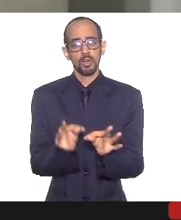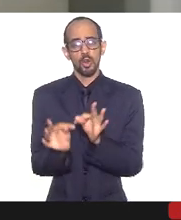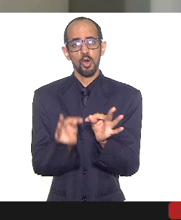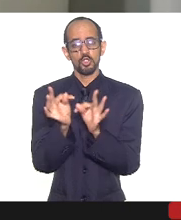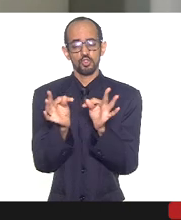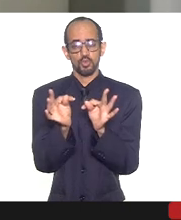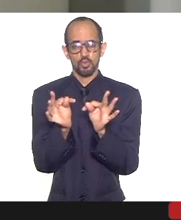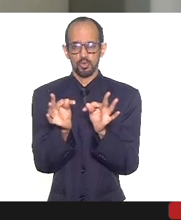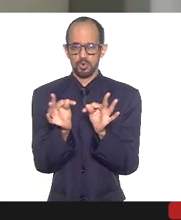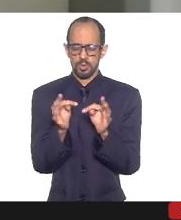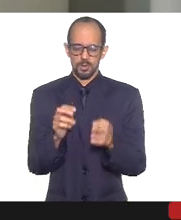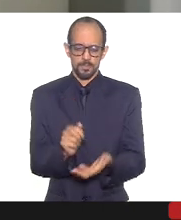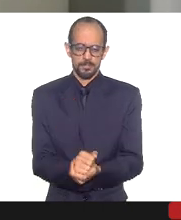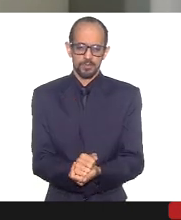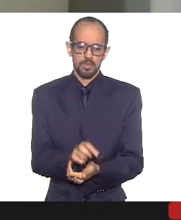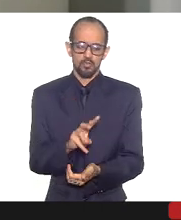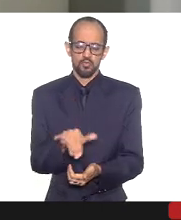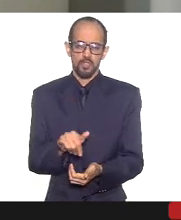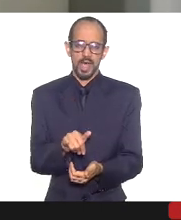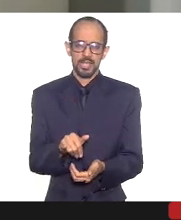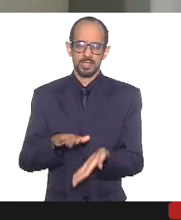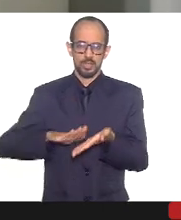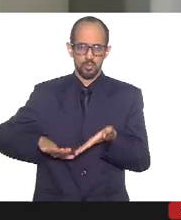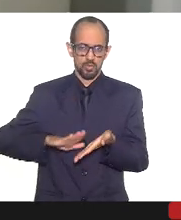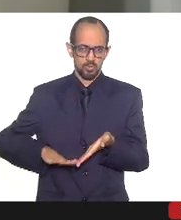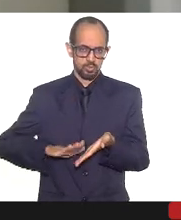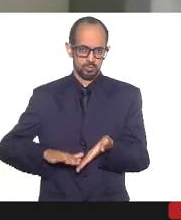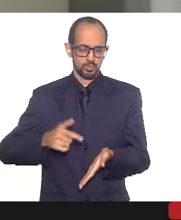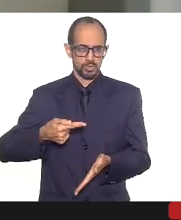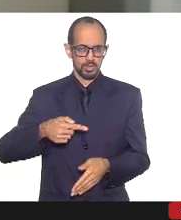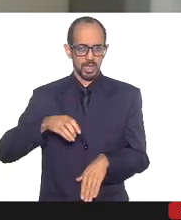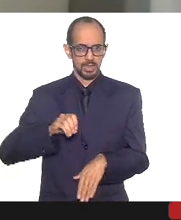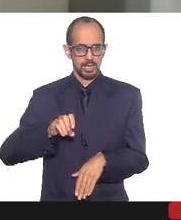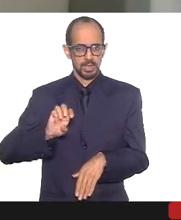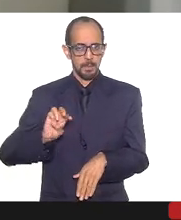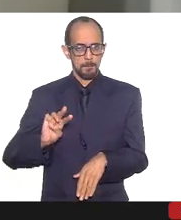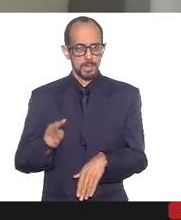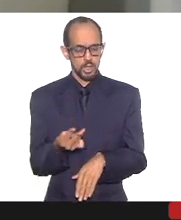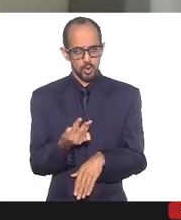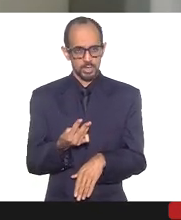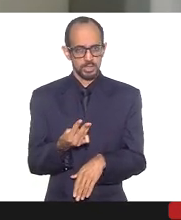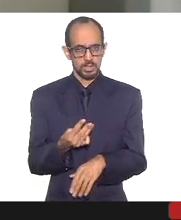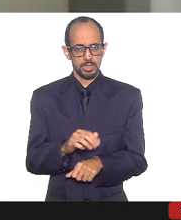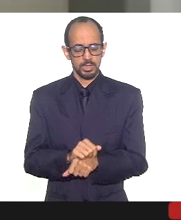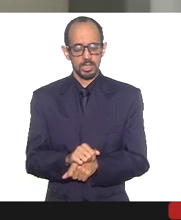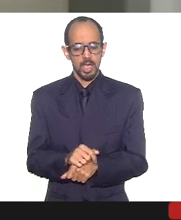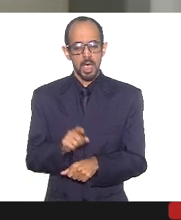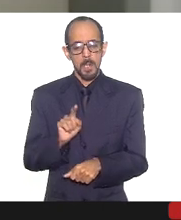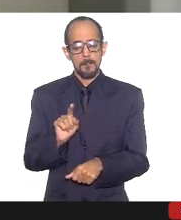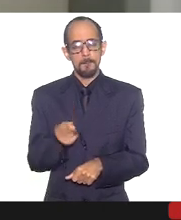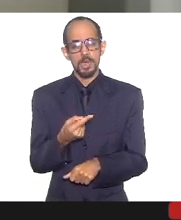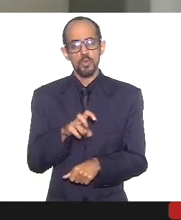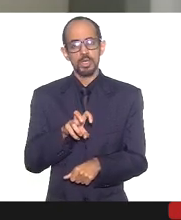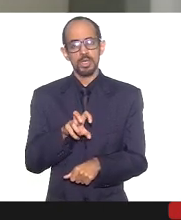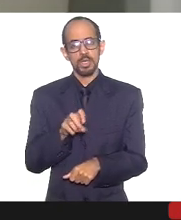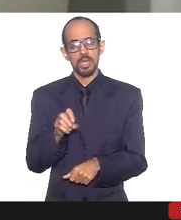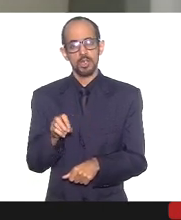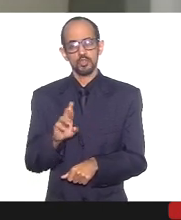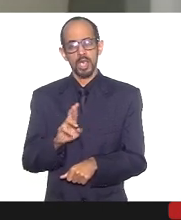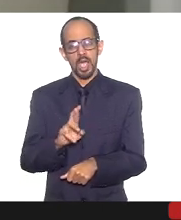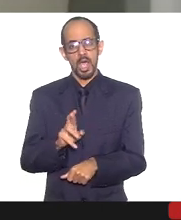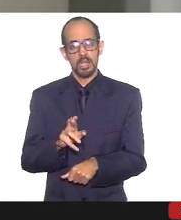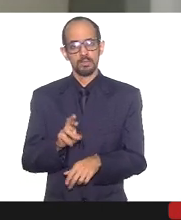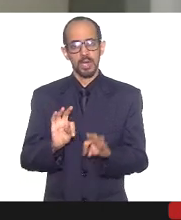Bontempo. Vai nos custar 70 milhões de uma única vez, R$ 1.500 para todos os professores da